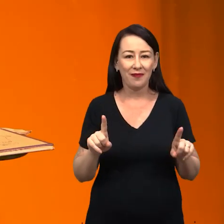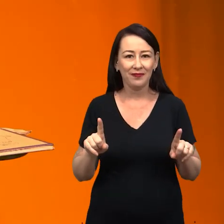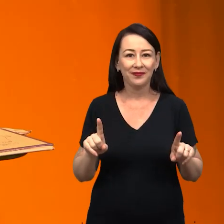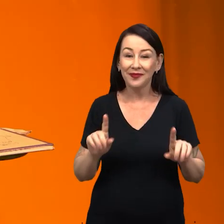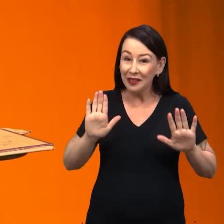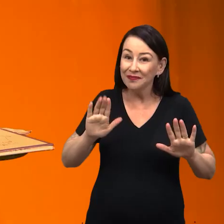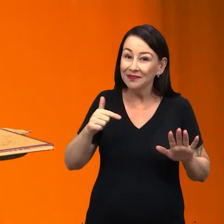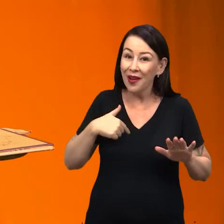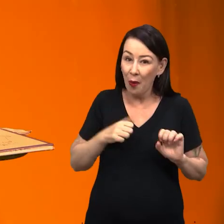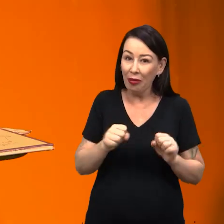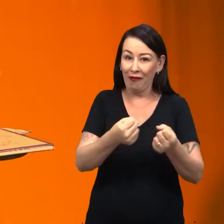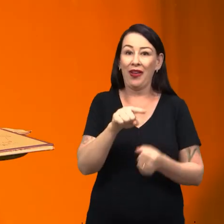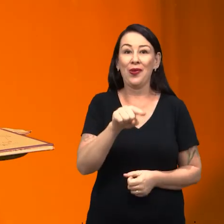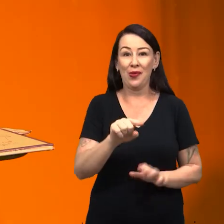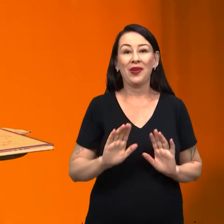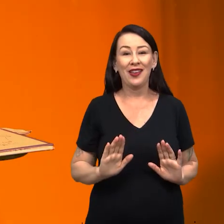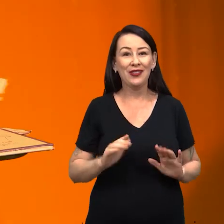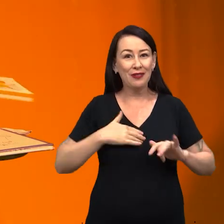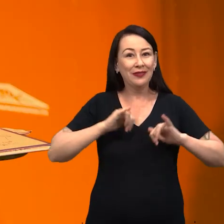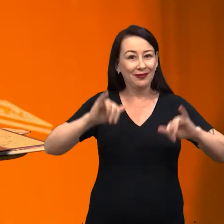E essa é a minha campanha.